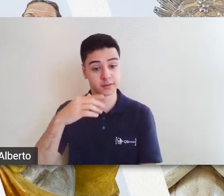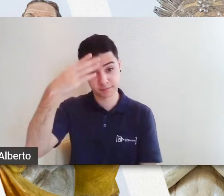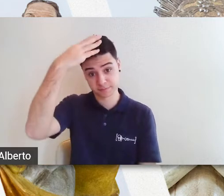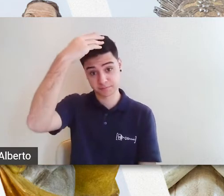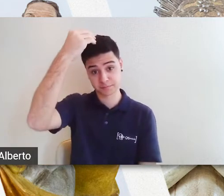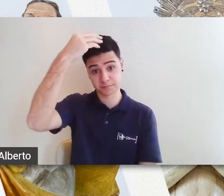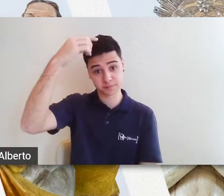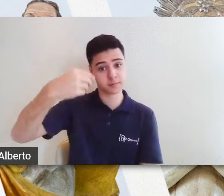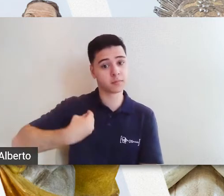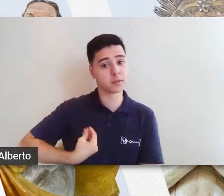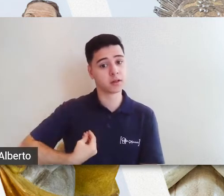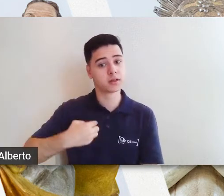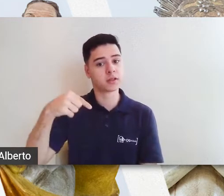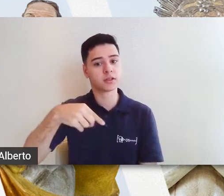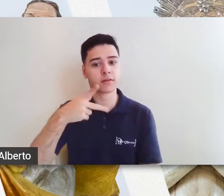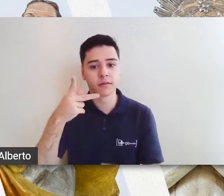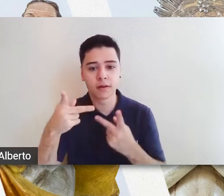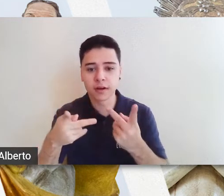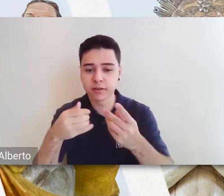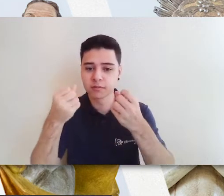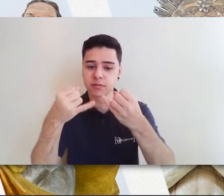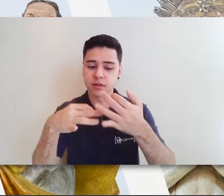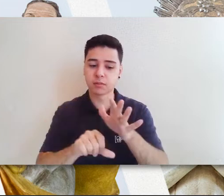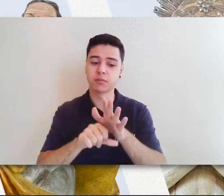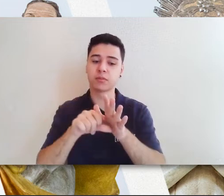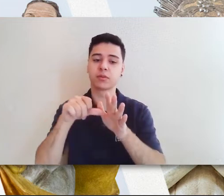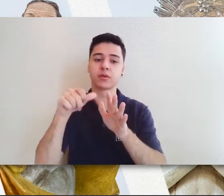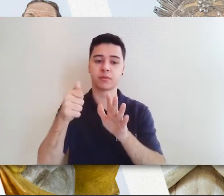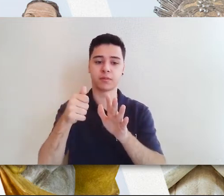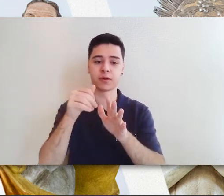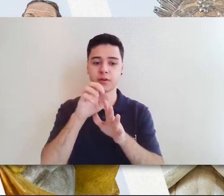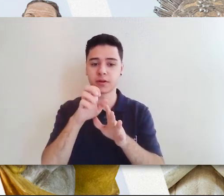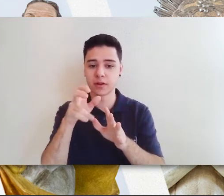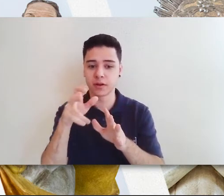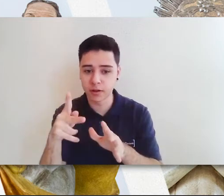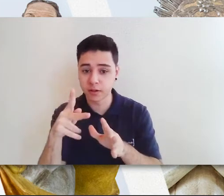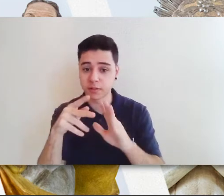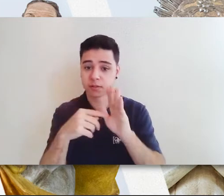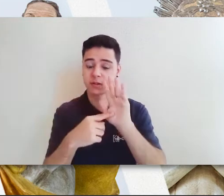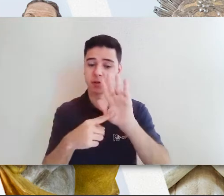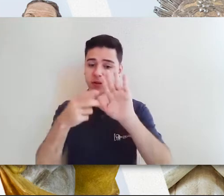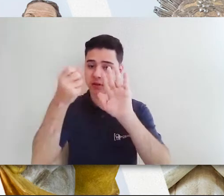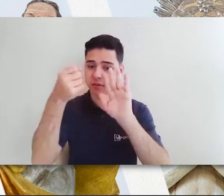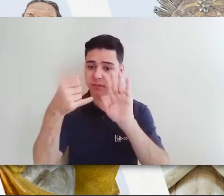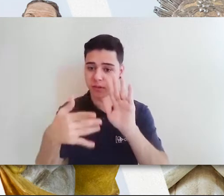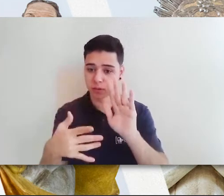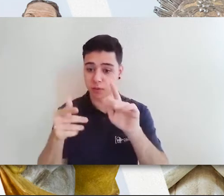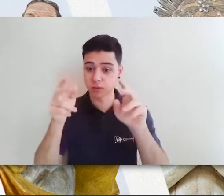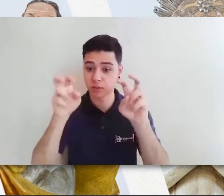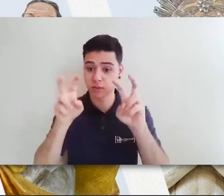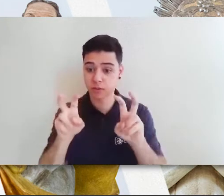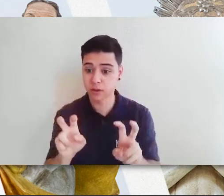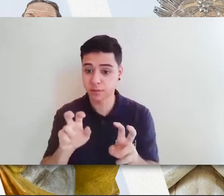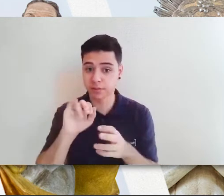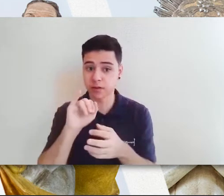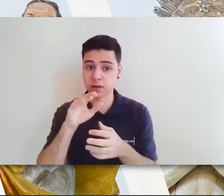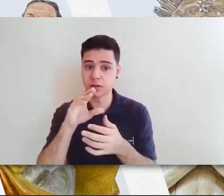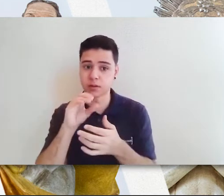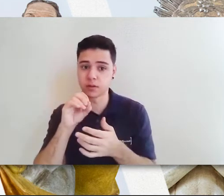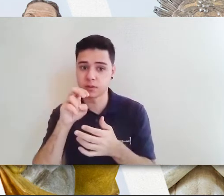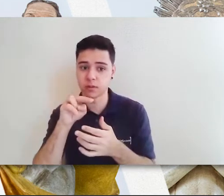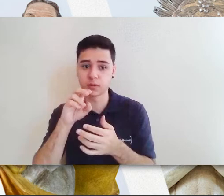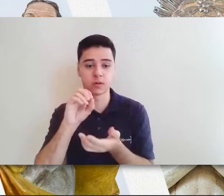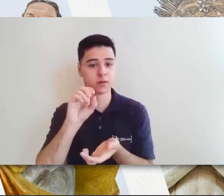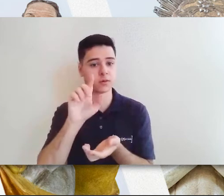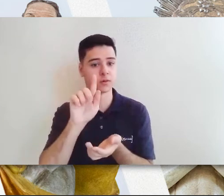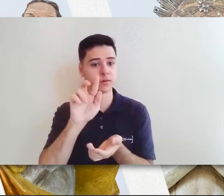no primeiro episódio, para quem perdeu, nós falamos um pouco sobre conceito de iconografia, o que é a geografia,